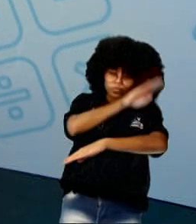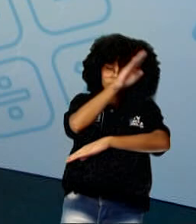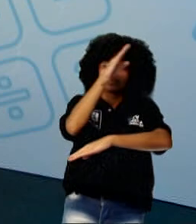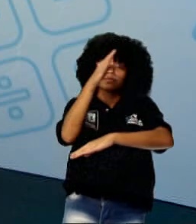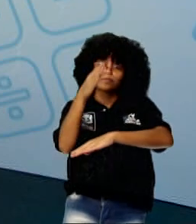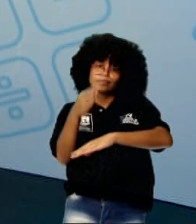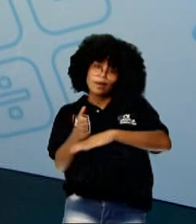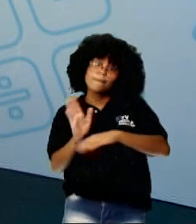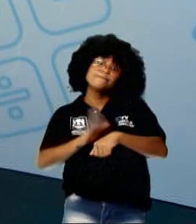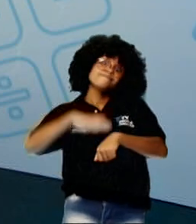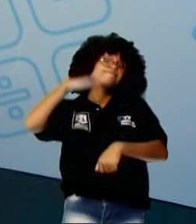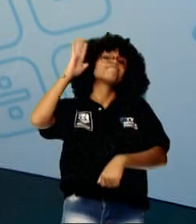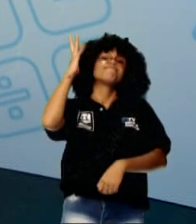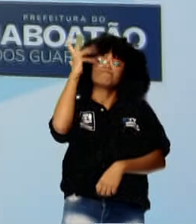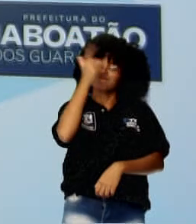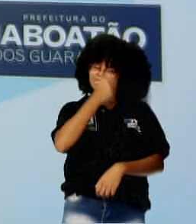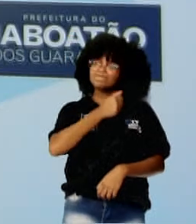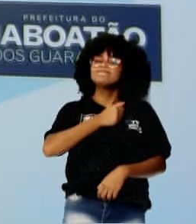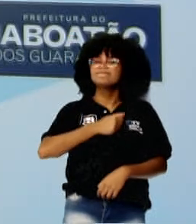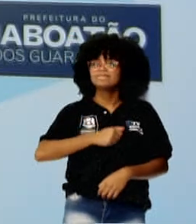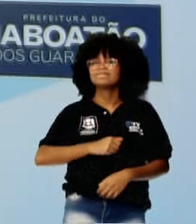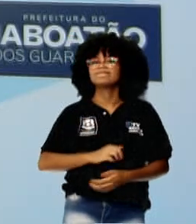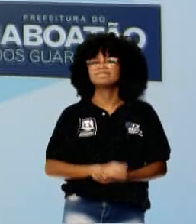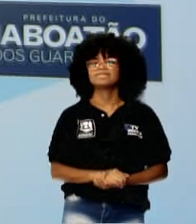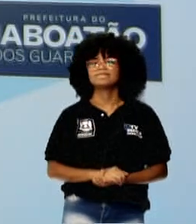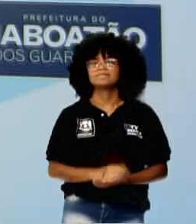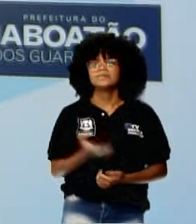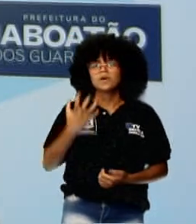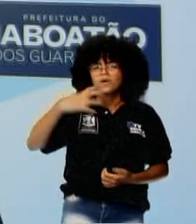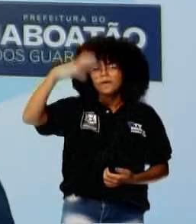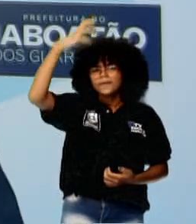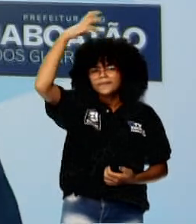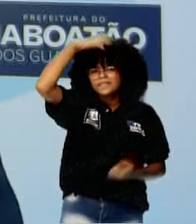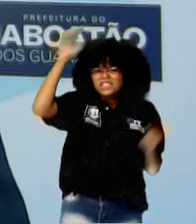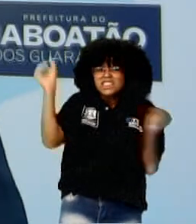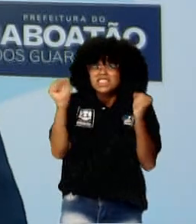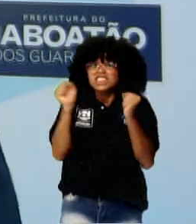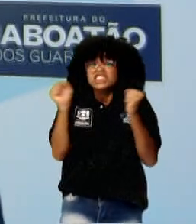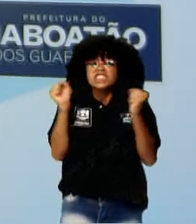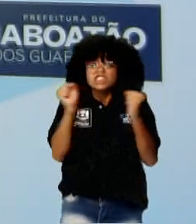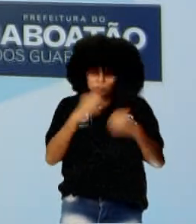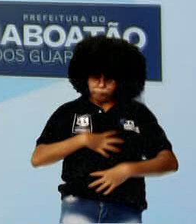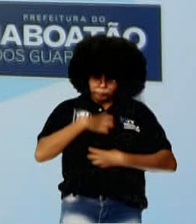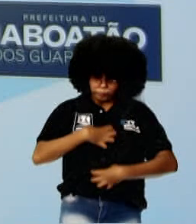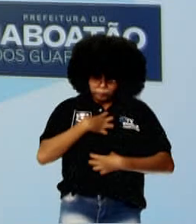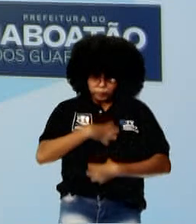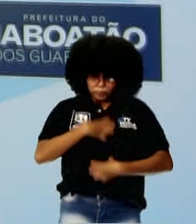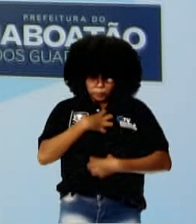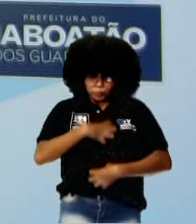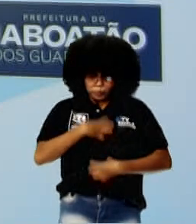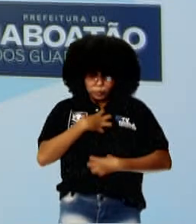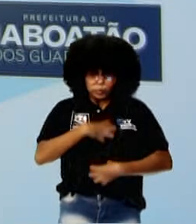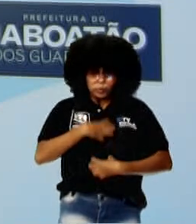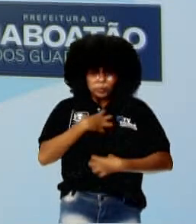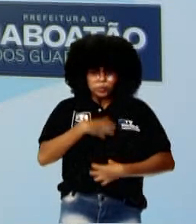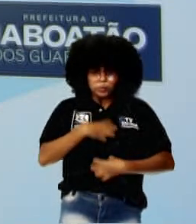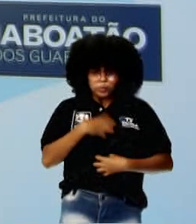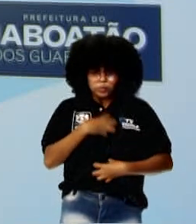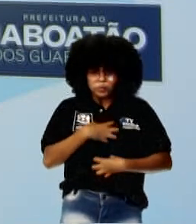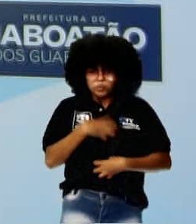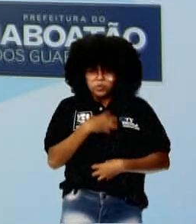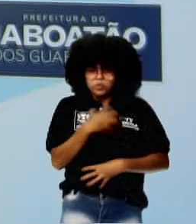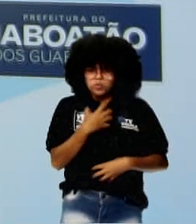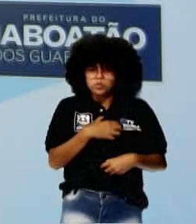montanhas, é mais bela ainda. A rainha não se conteve de raiva, ela ficou com tanta raiva que ela ficou